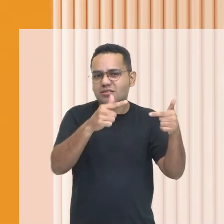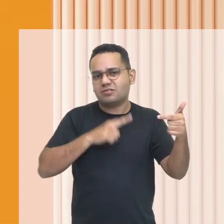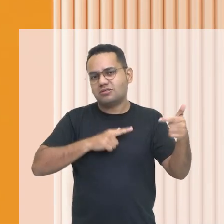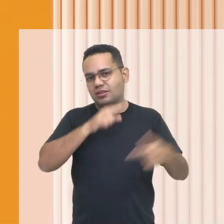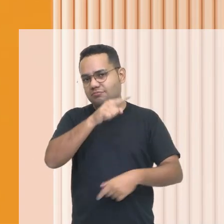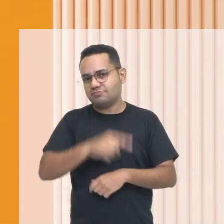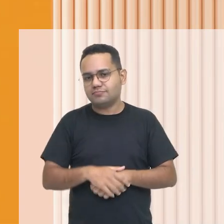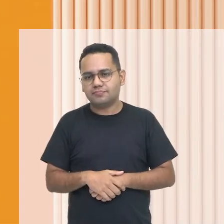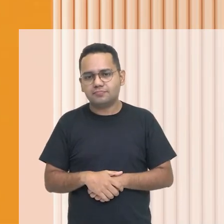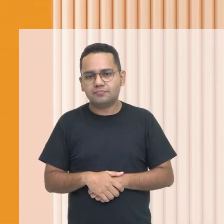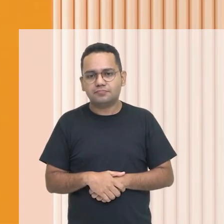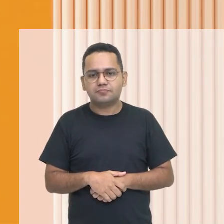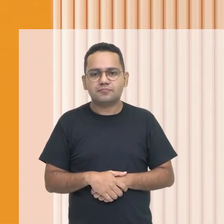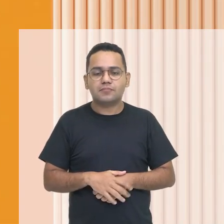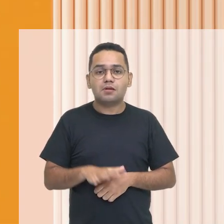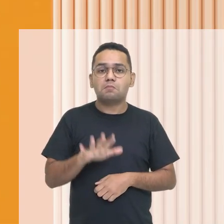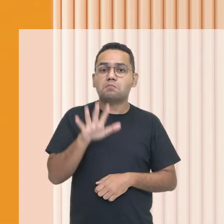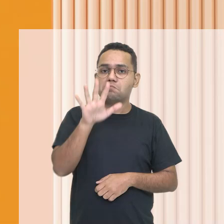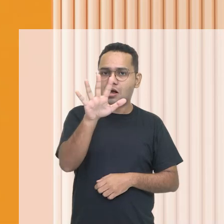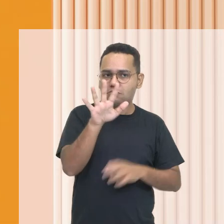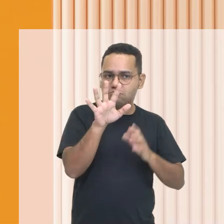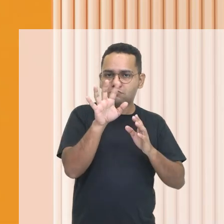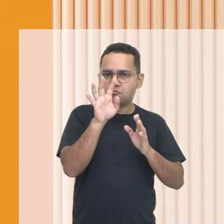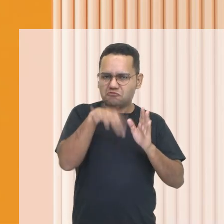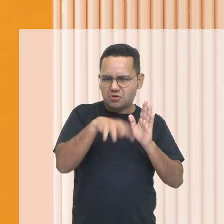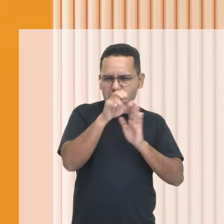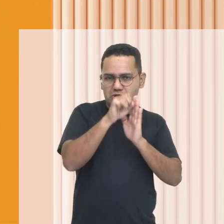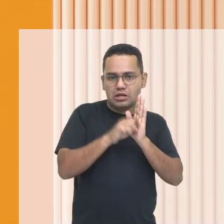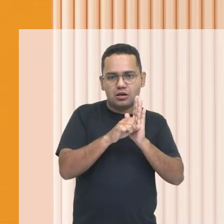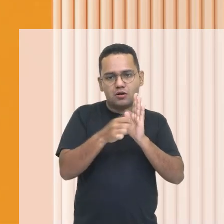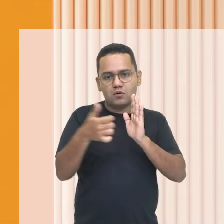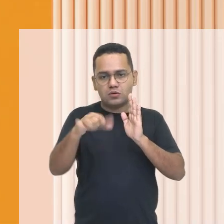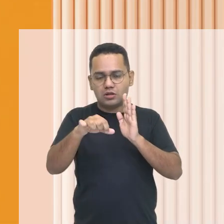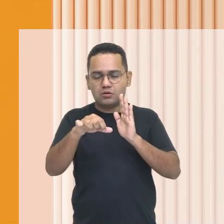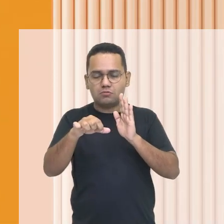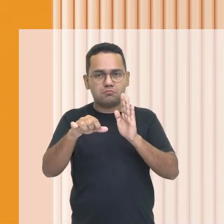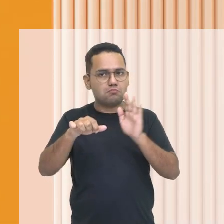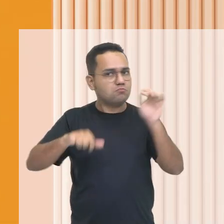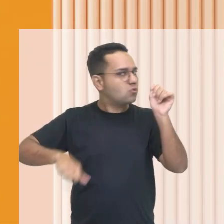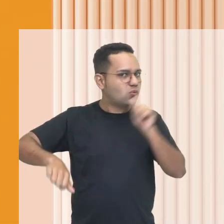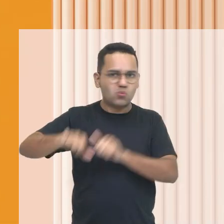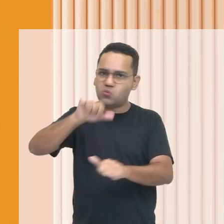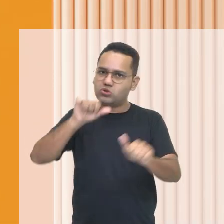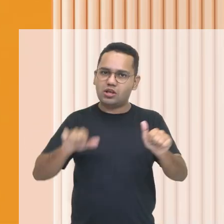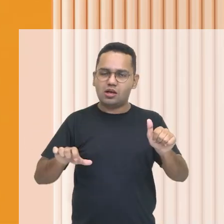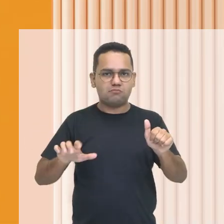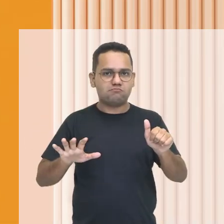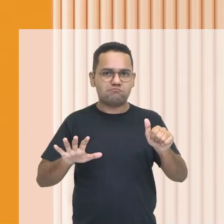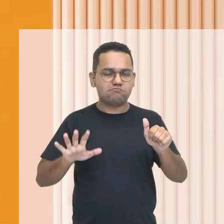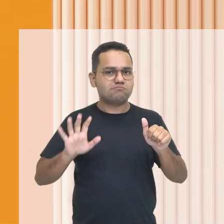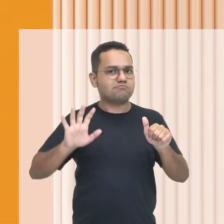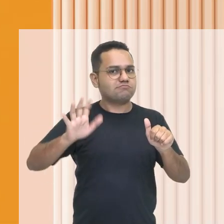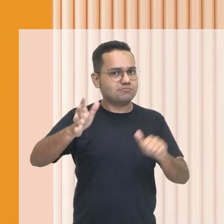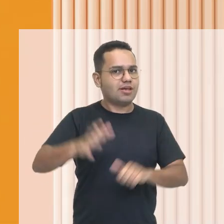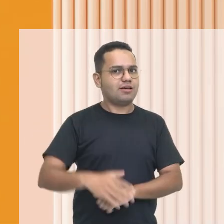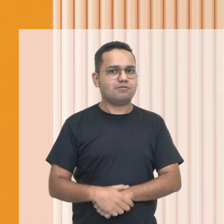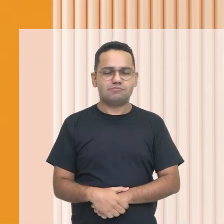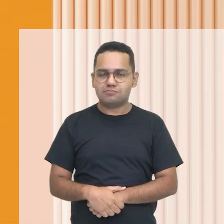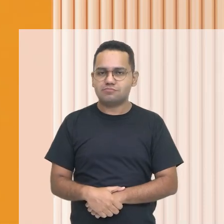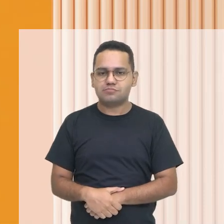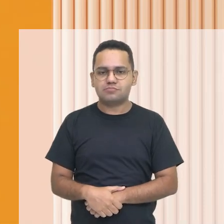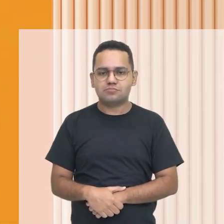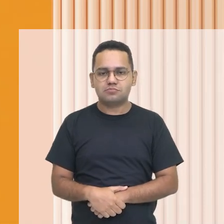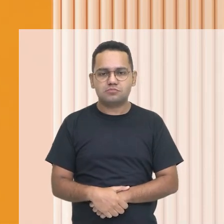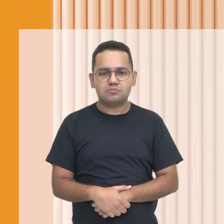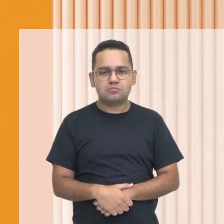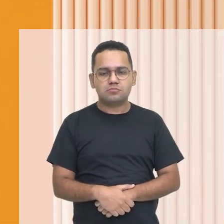final do século XIX, você vai ter justamente essa mudança. E é, né, a partir da